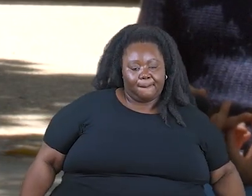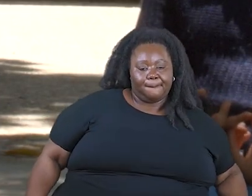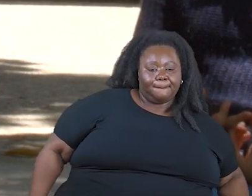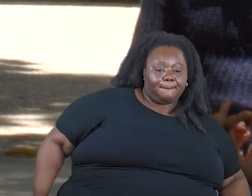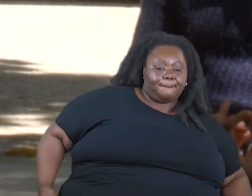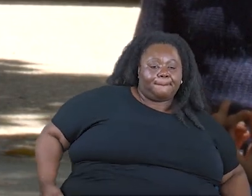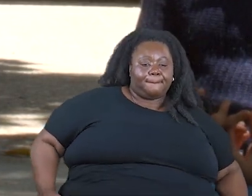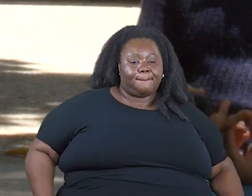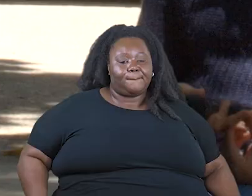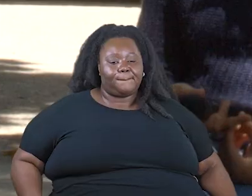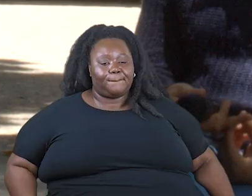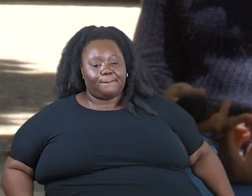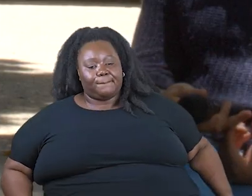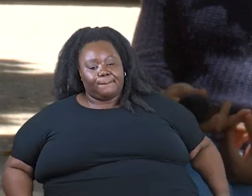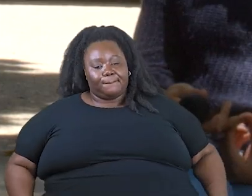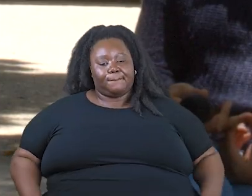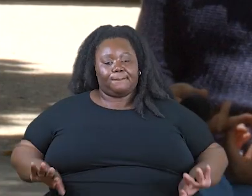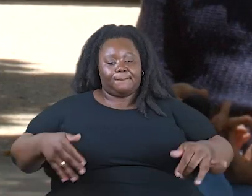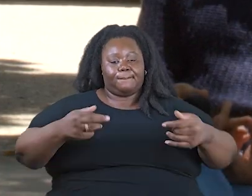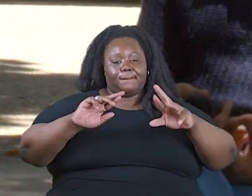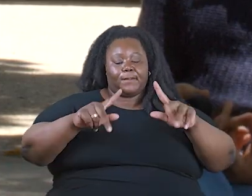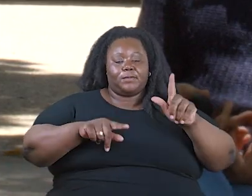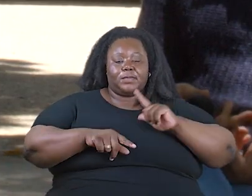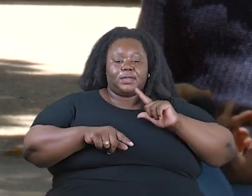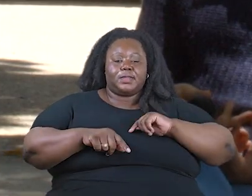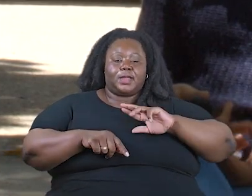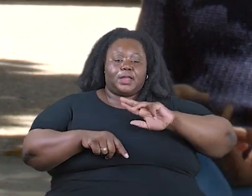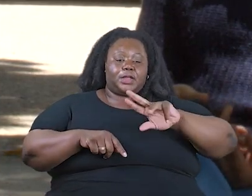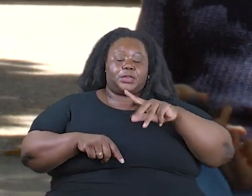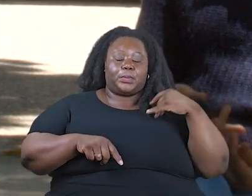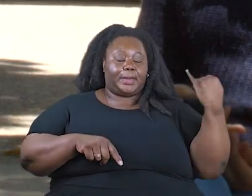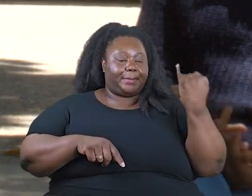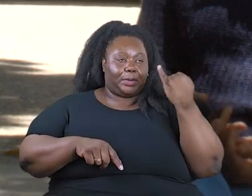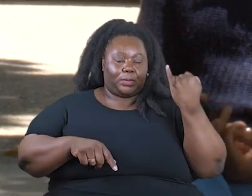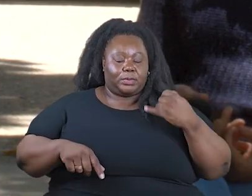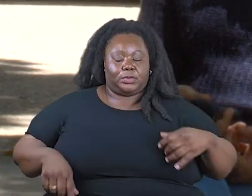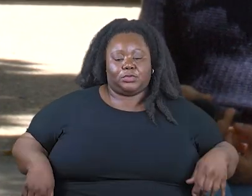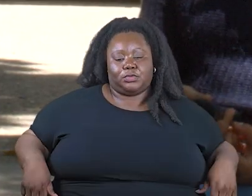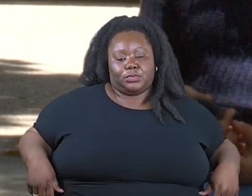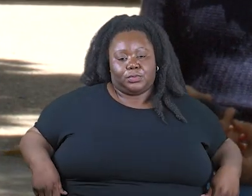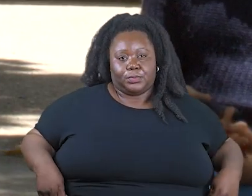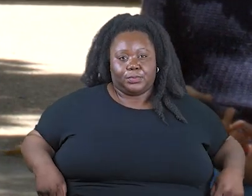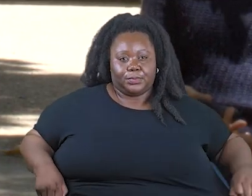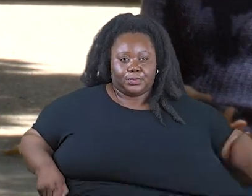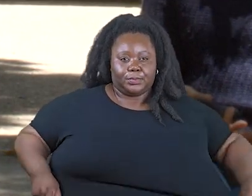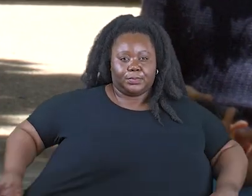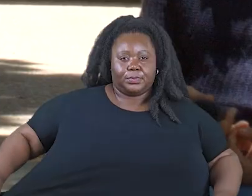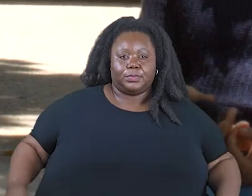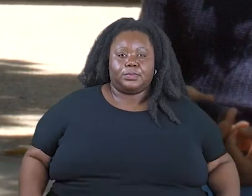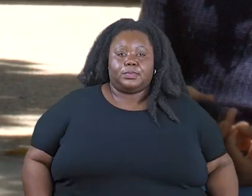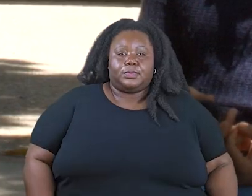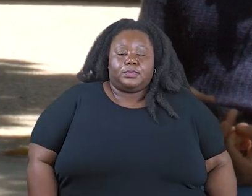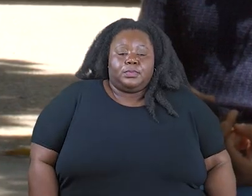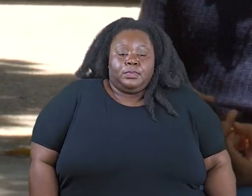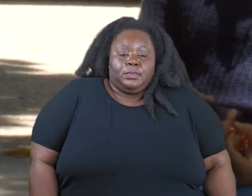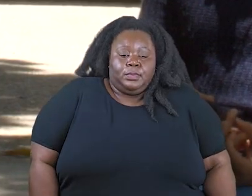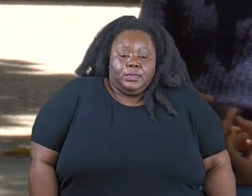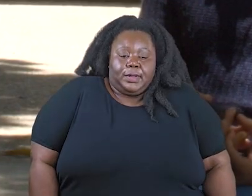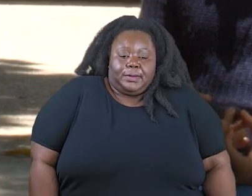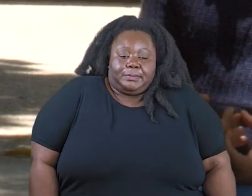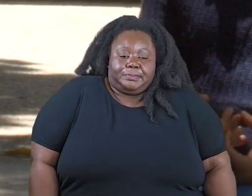Então, essa diferença que tem de um exemplar para o outro, ela não é tão importante. O Dieter